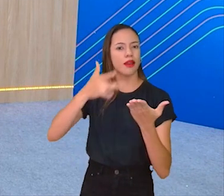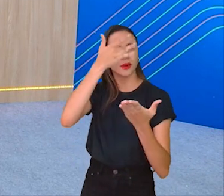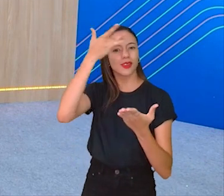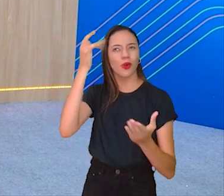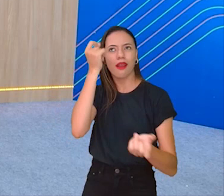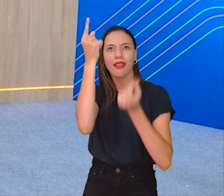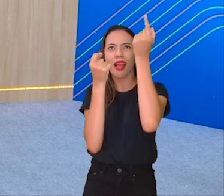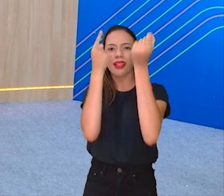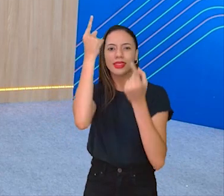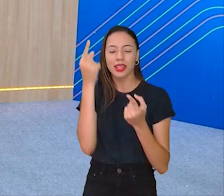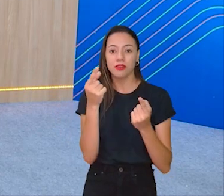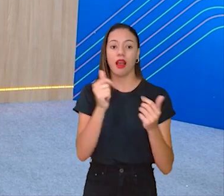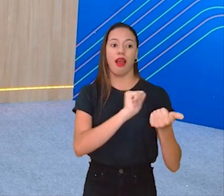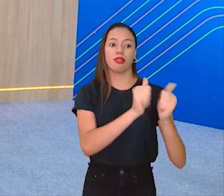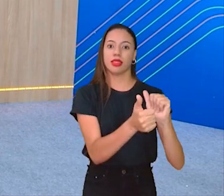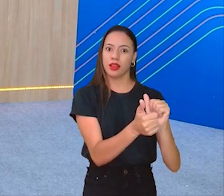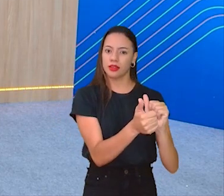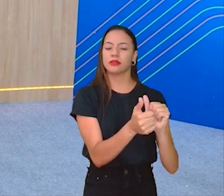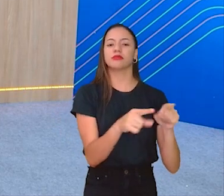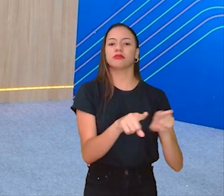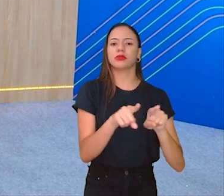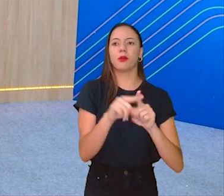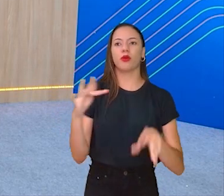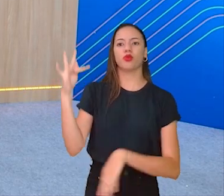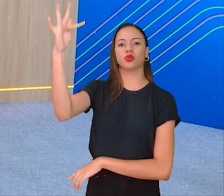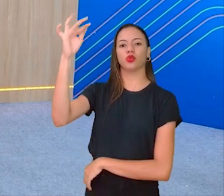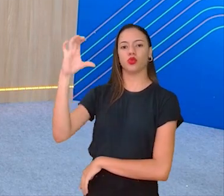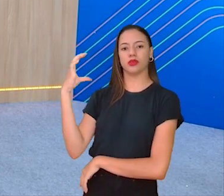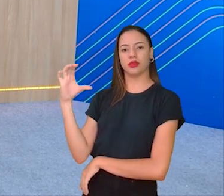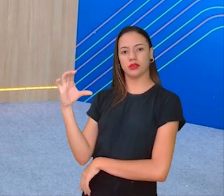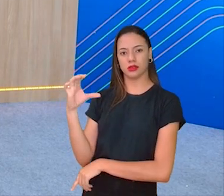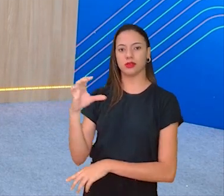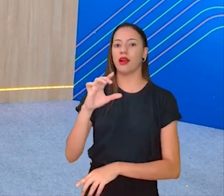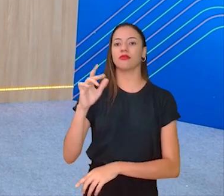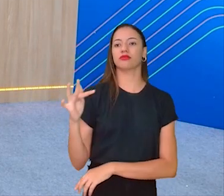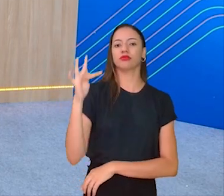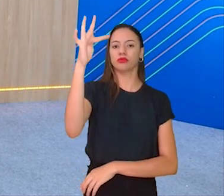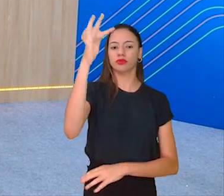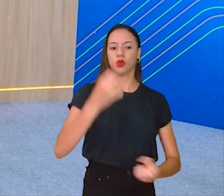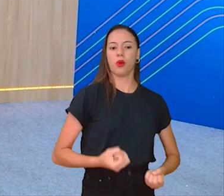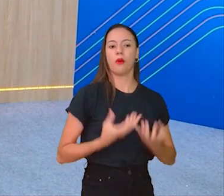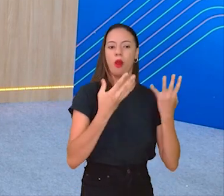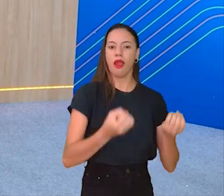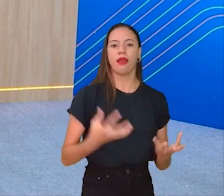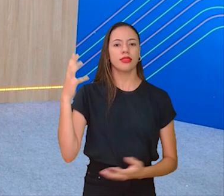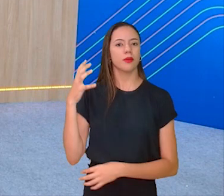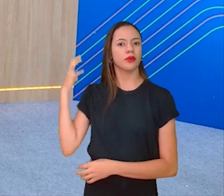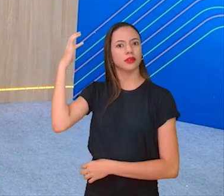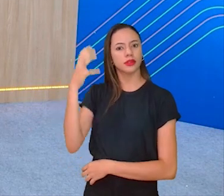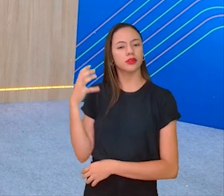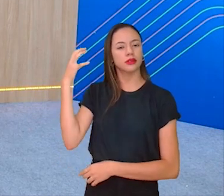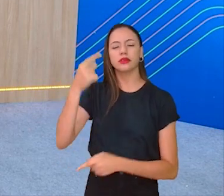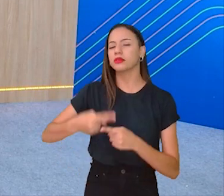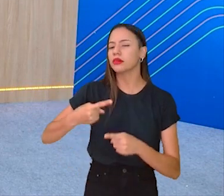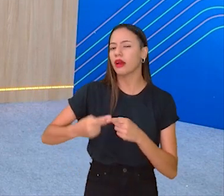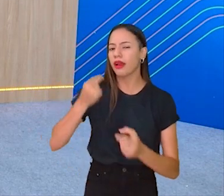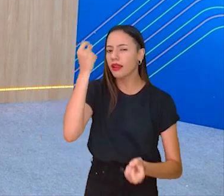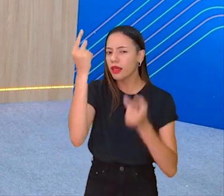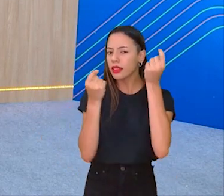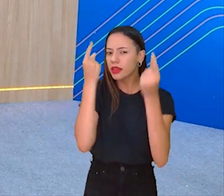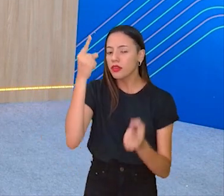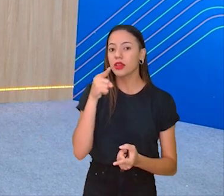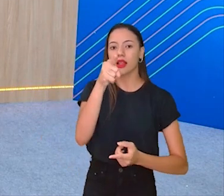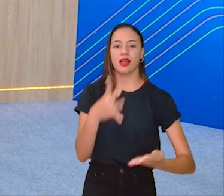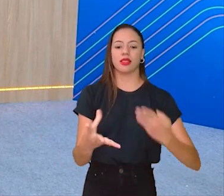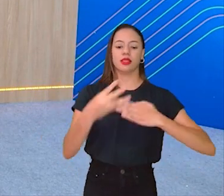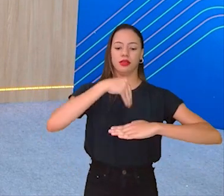que tem, o quanto de atletas, de futuros cientistas, futuros poetas, musicistas e assim vai. Porque essa criatividade, ela está em